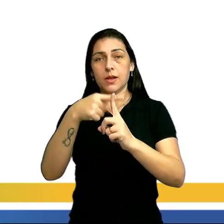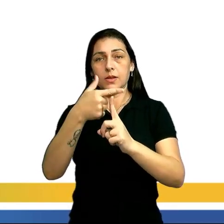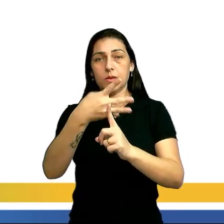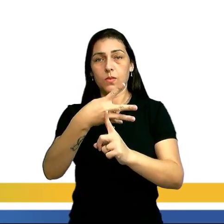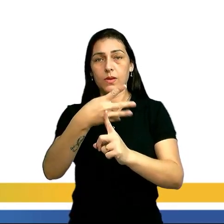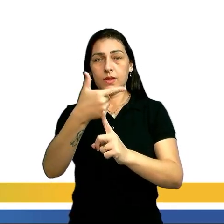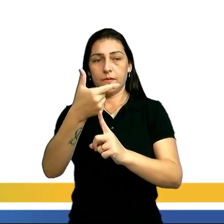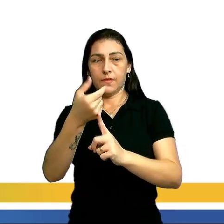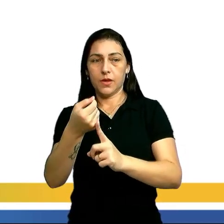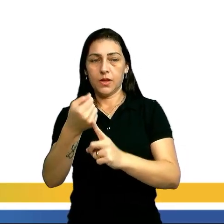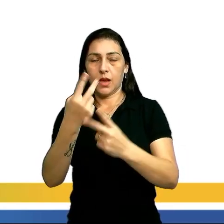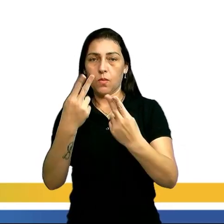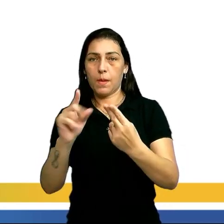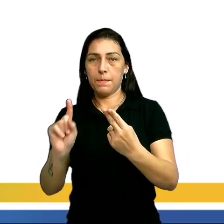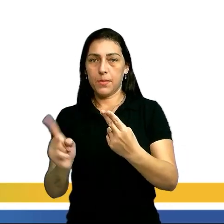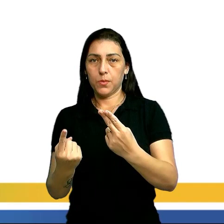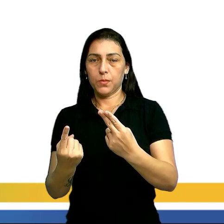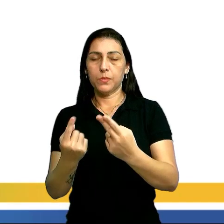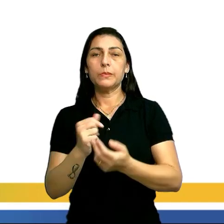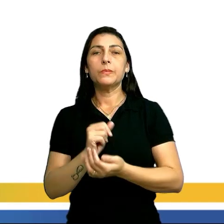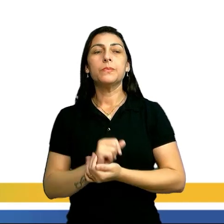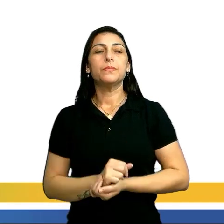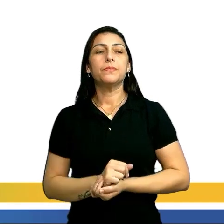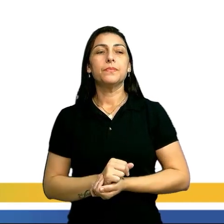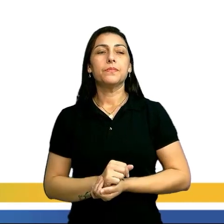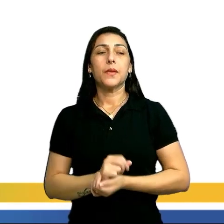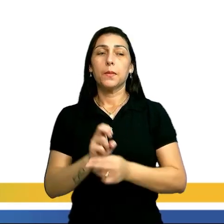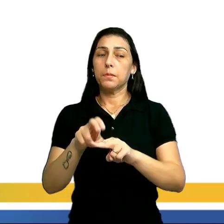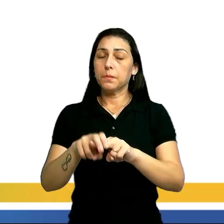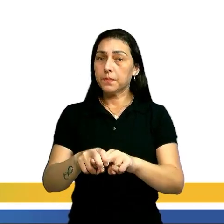mais 420, que é igual a 1.000.